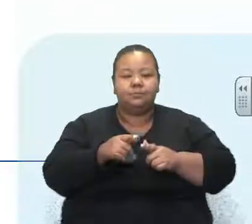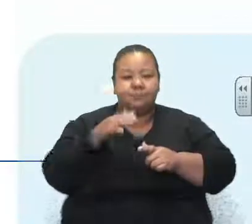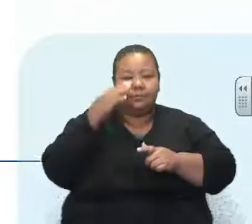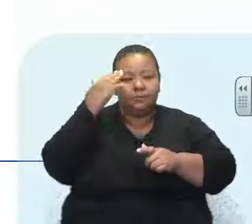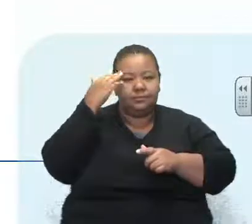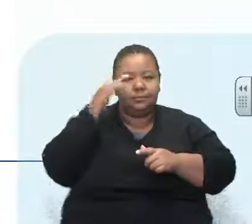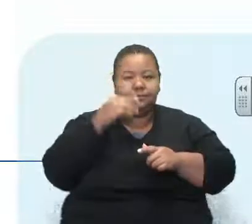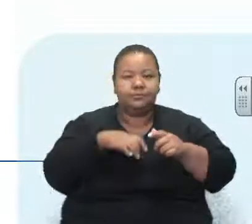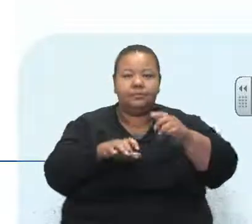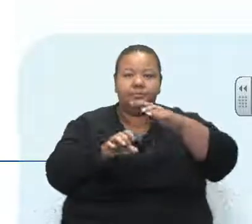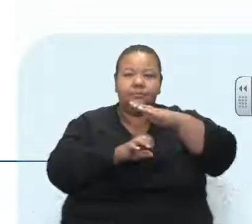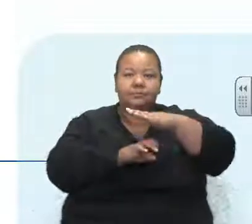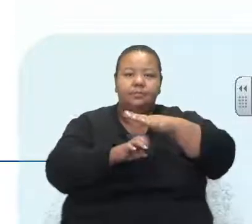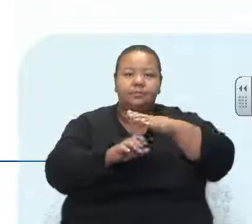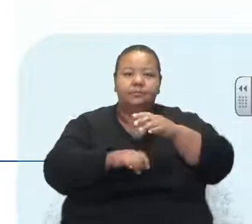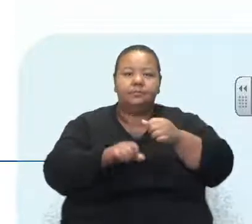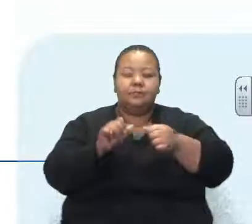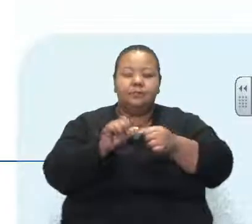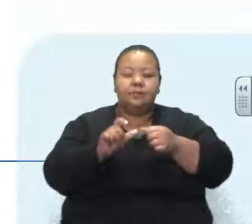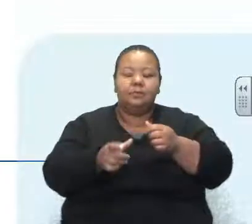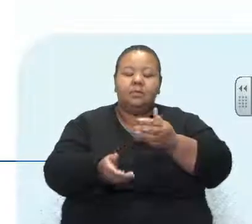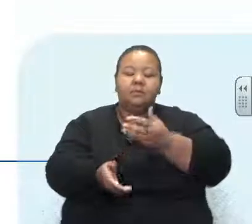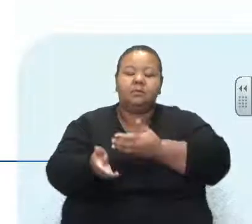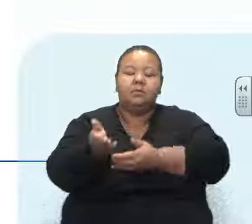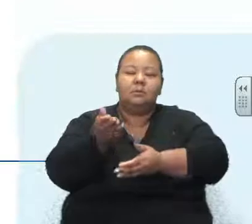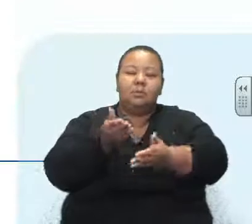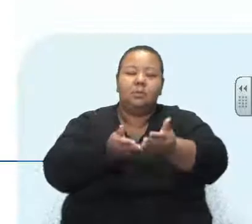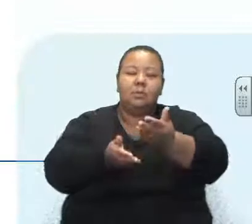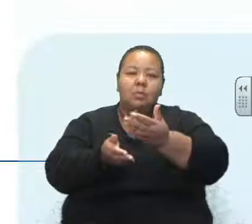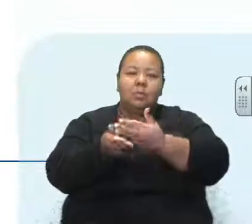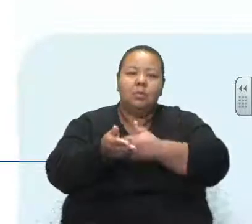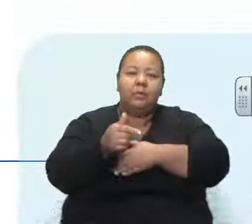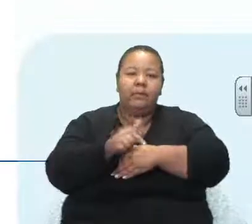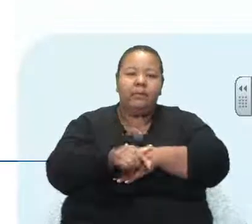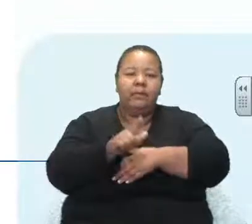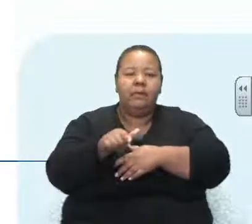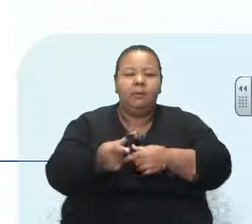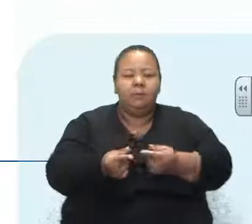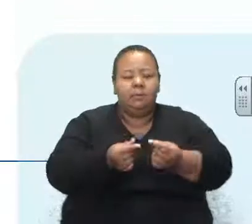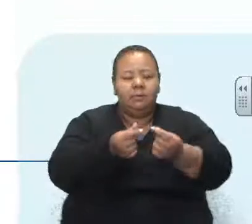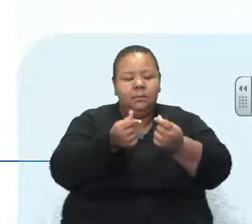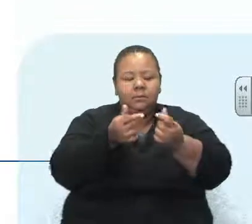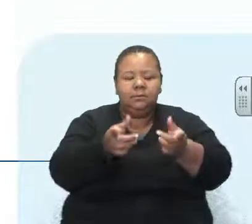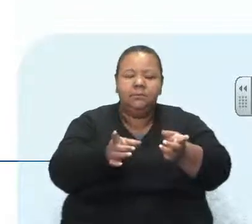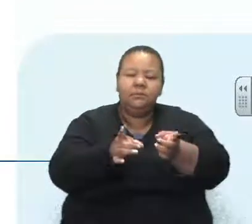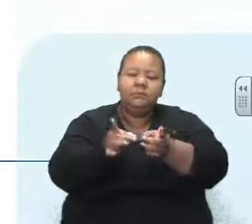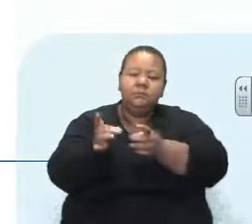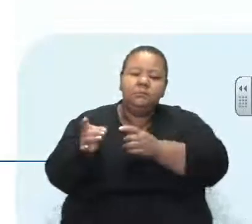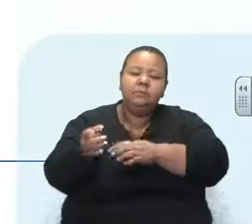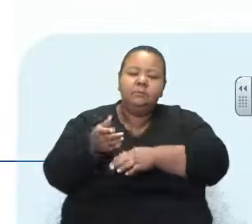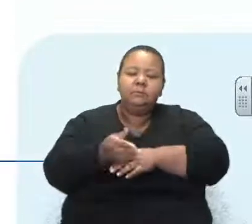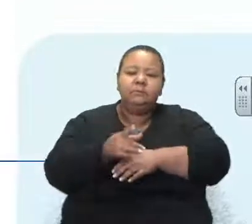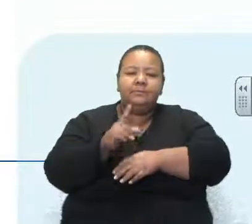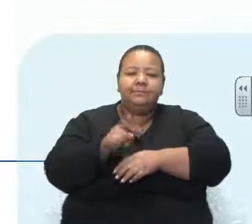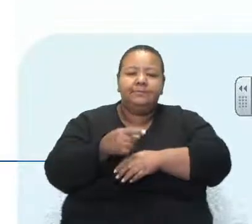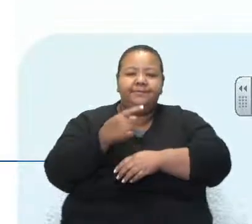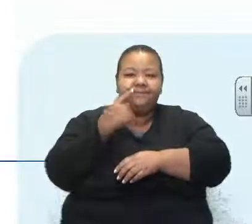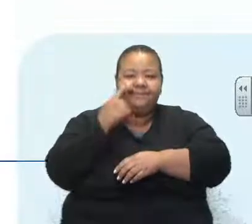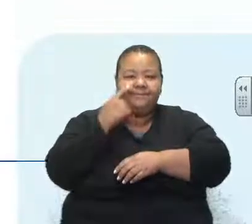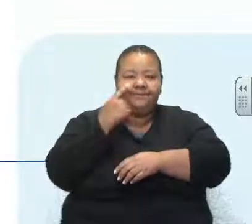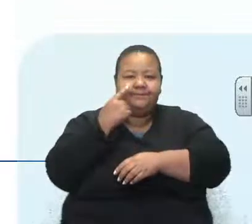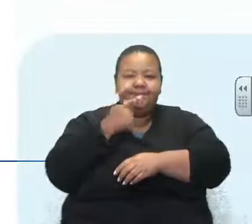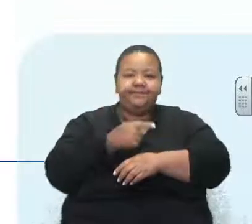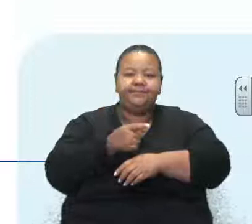as empresas não realizam troca constante, e aí elas fazem trocas financeiras, trocas comerciais, ela não deseja, né, fazer